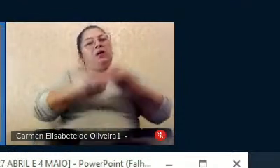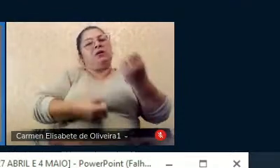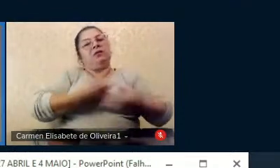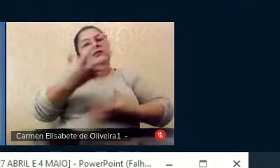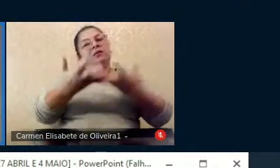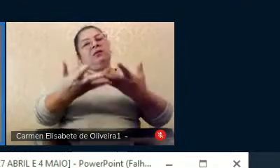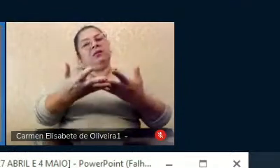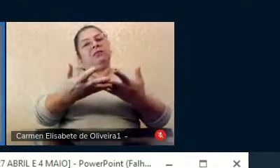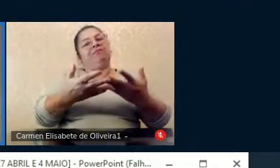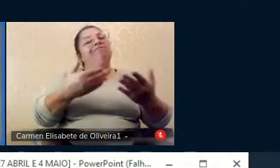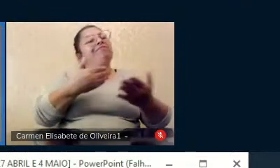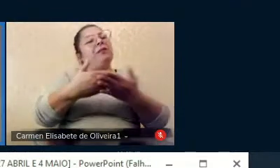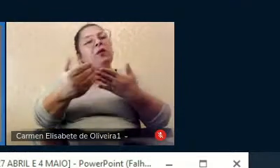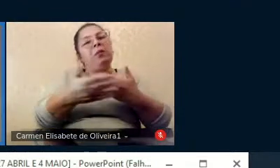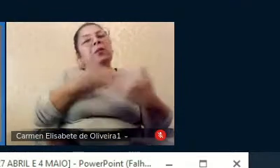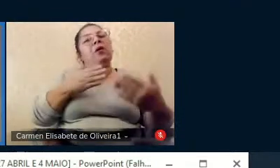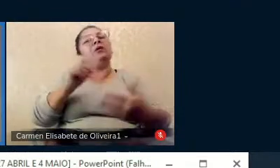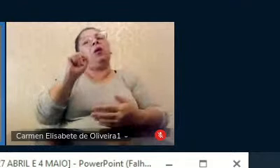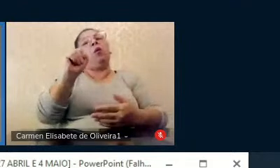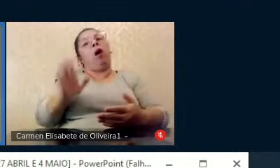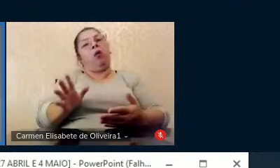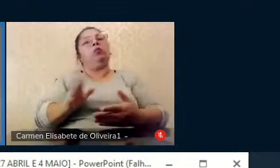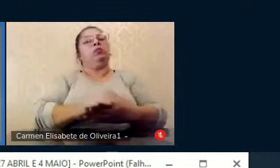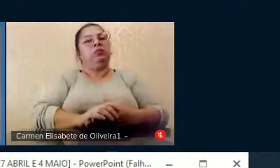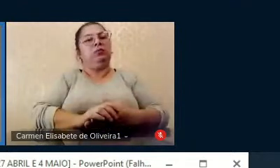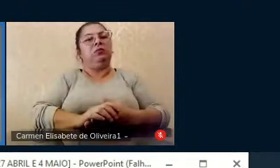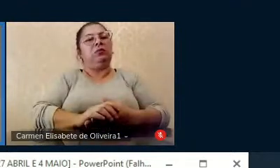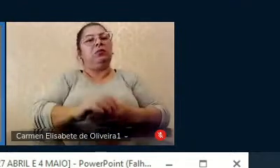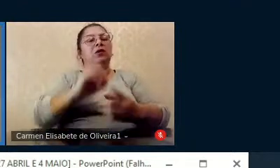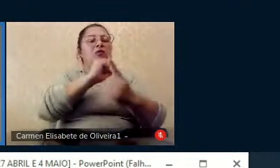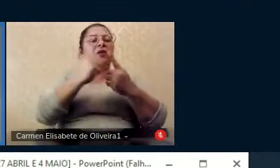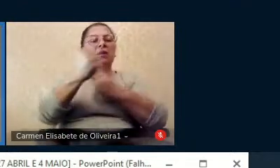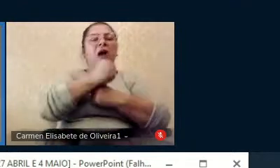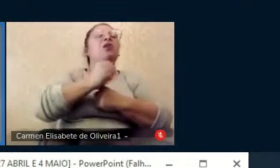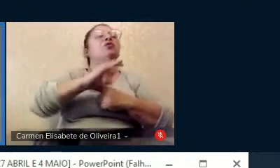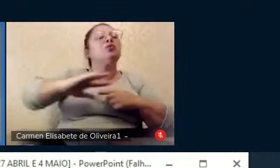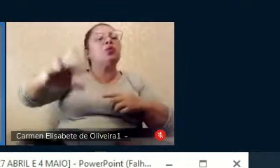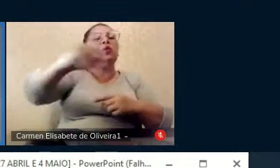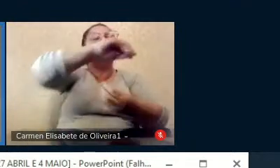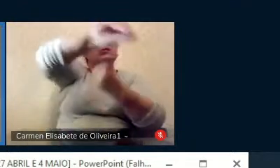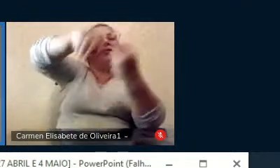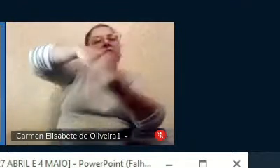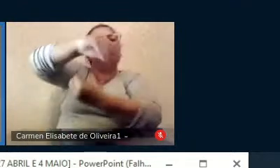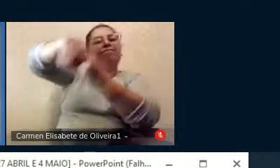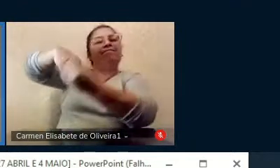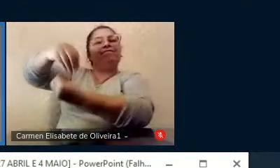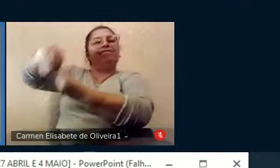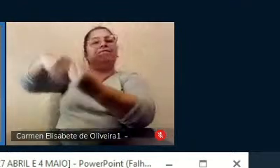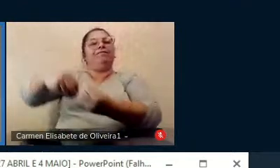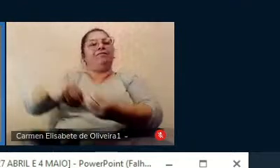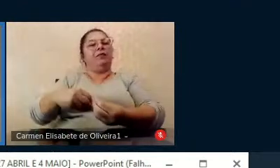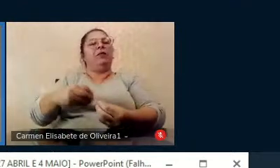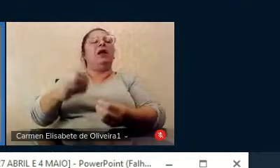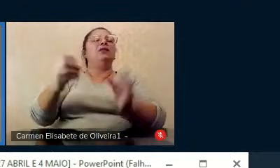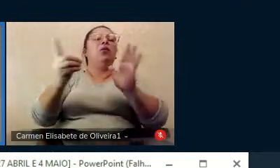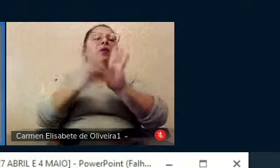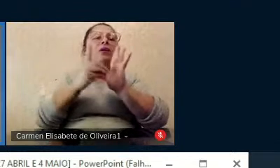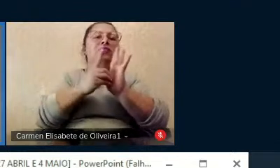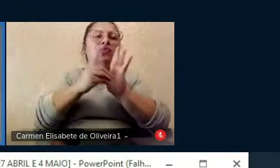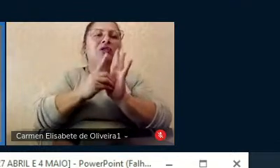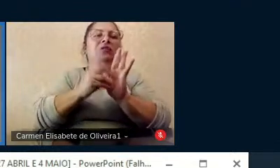Ficcional, dramática, que envolve todas as sociedades. E nós sabemos que todas as sociedades têm, desde aquela indígena,